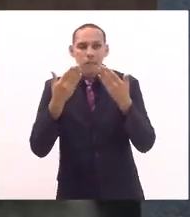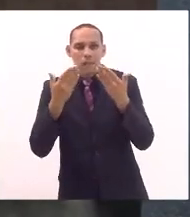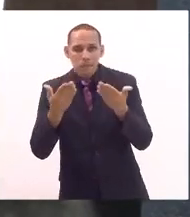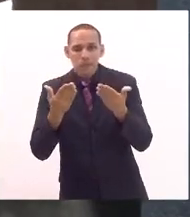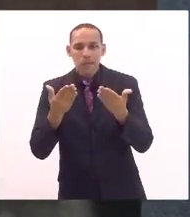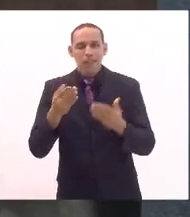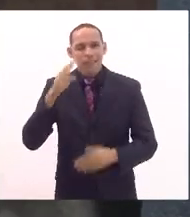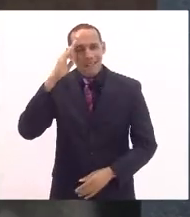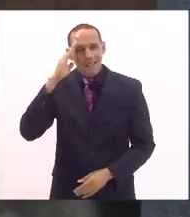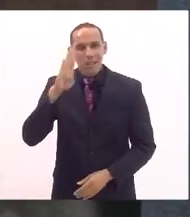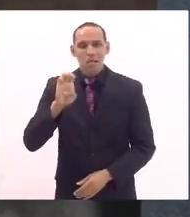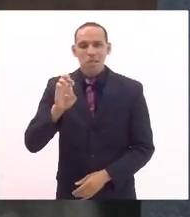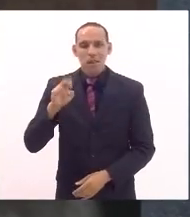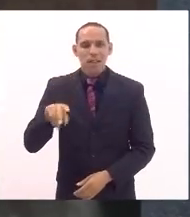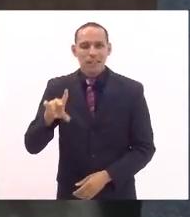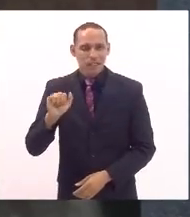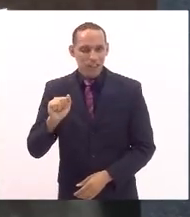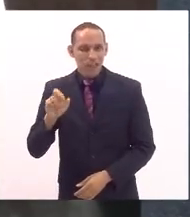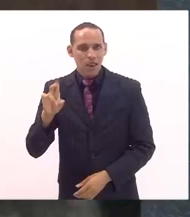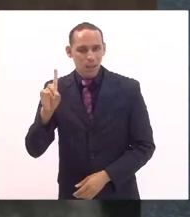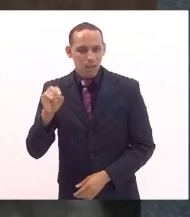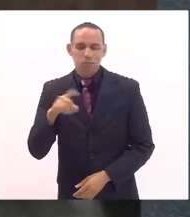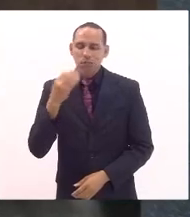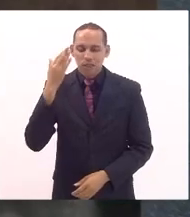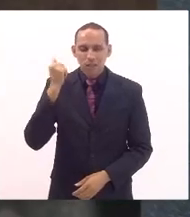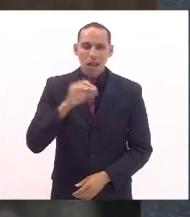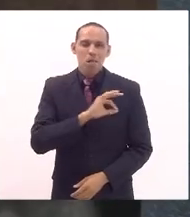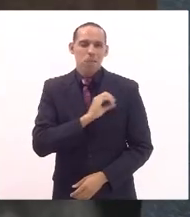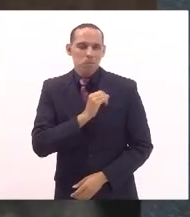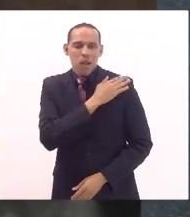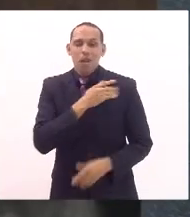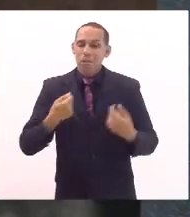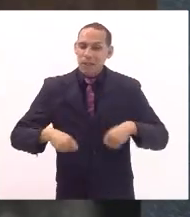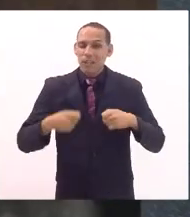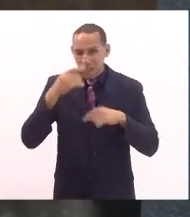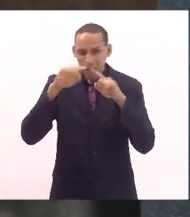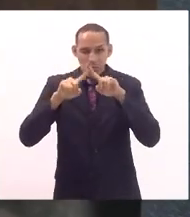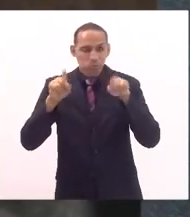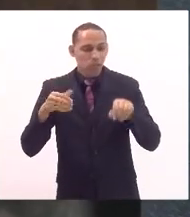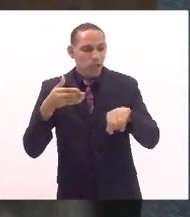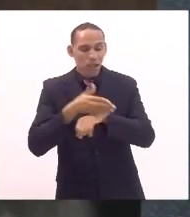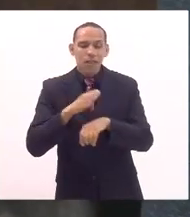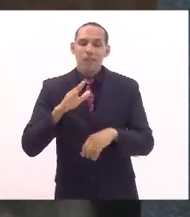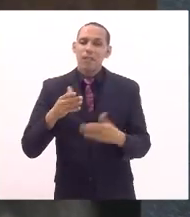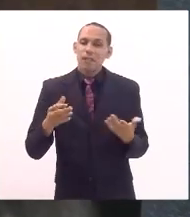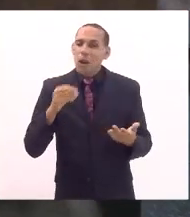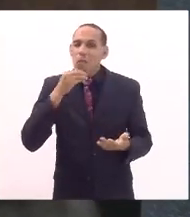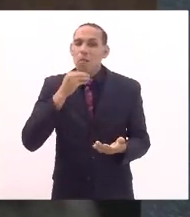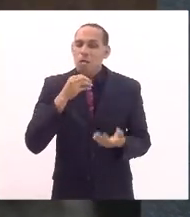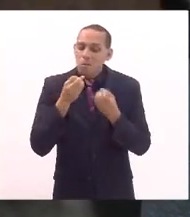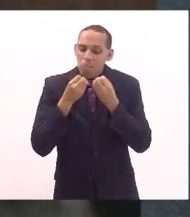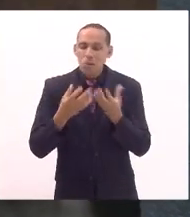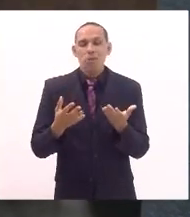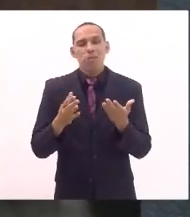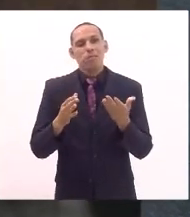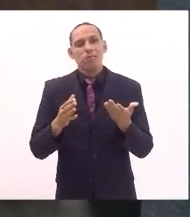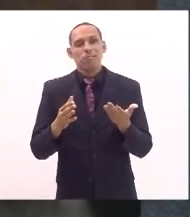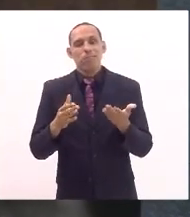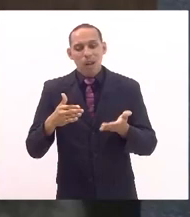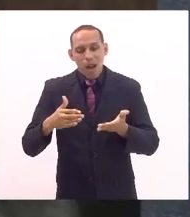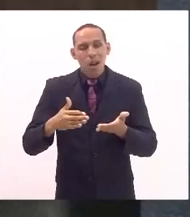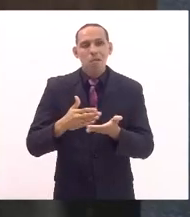Todos sabem da carência de servidores na polícia militar e poderia ser uma boa oportunidade de